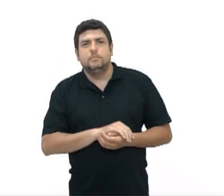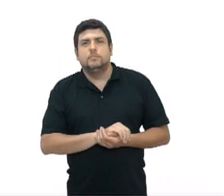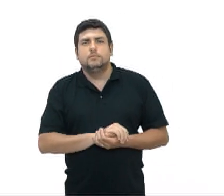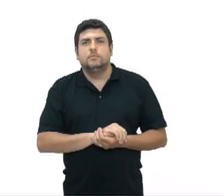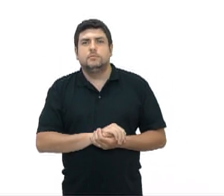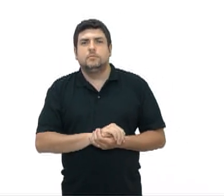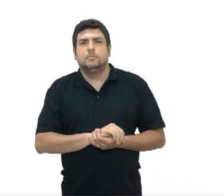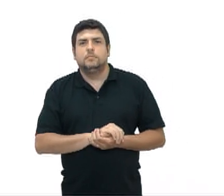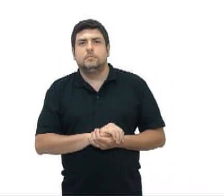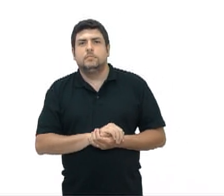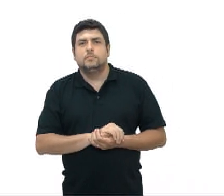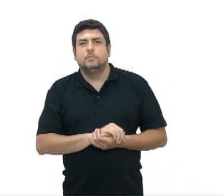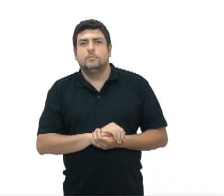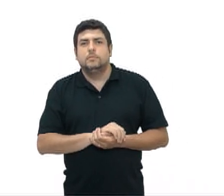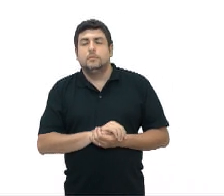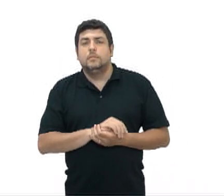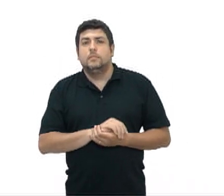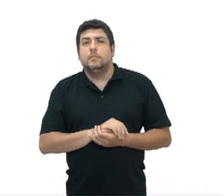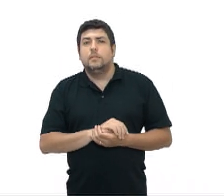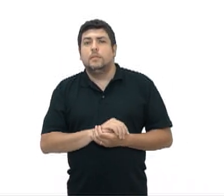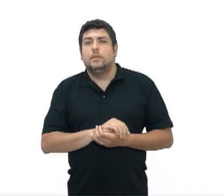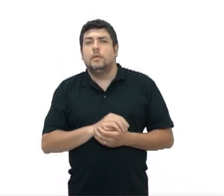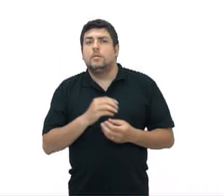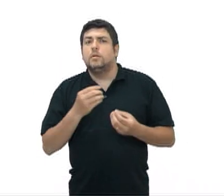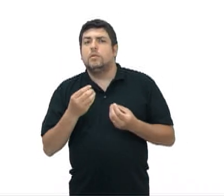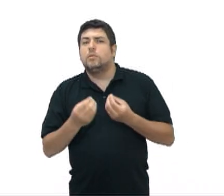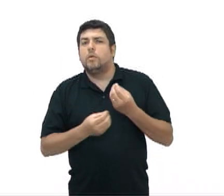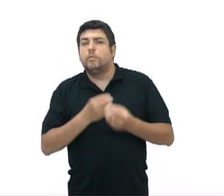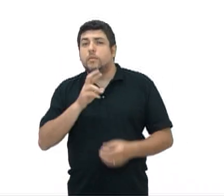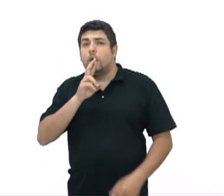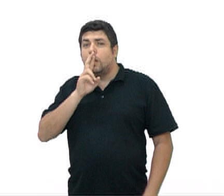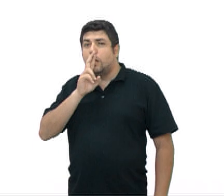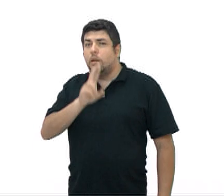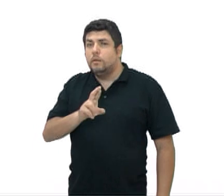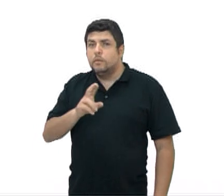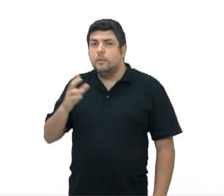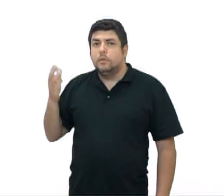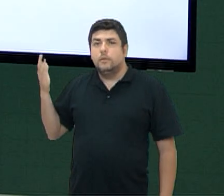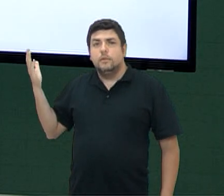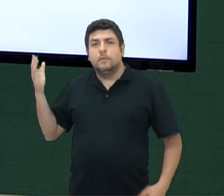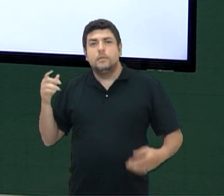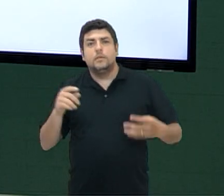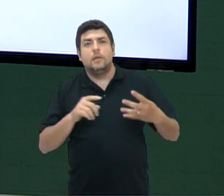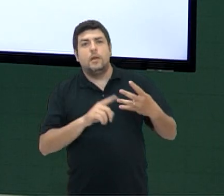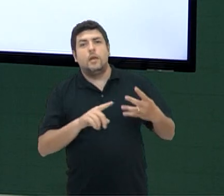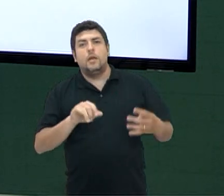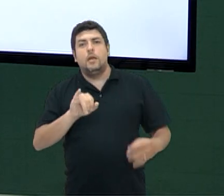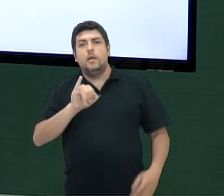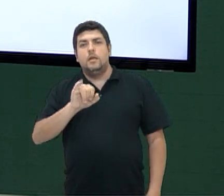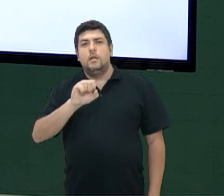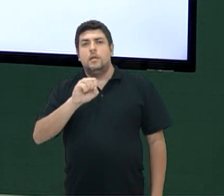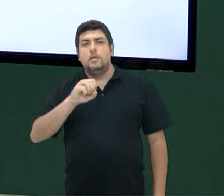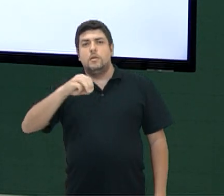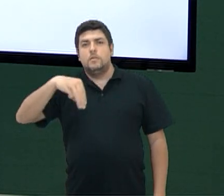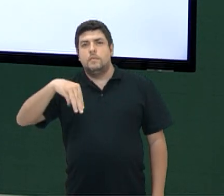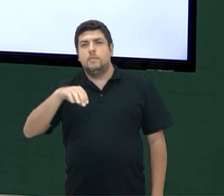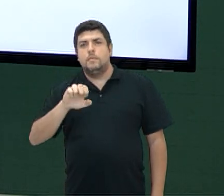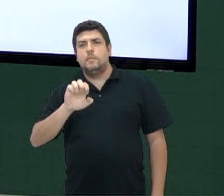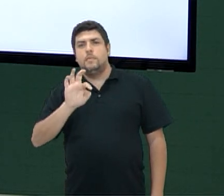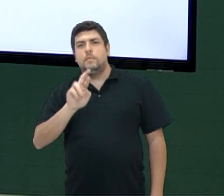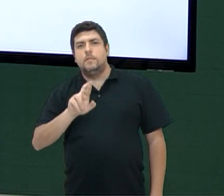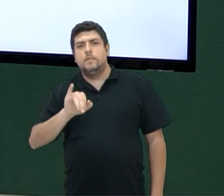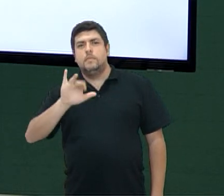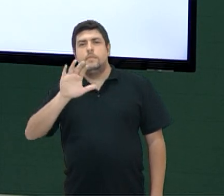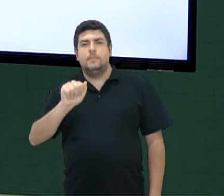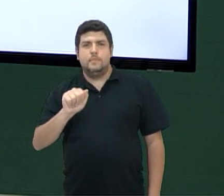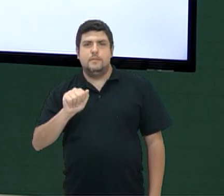ao qual ele está representando aqui é definido como uma transformação isométrica, ok? Então, esse é o conceito que temos dentro